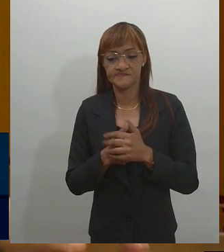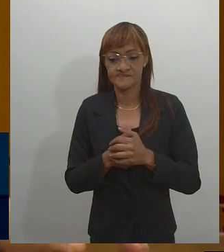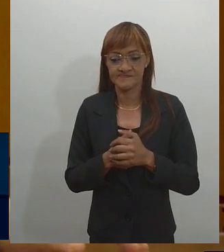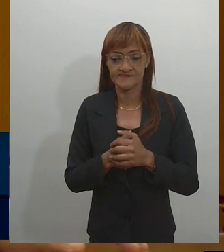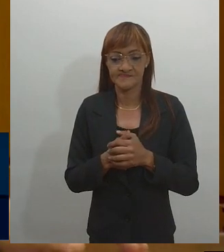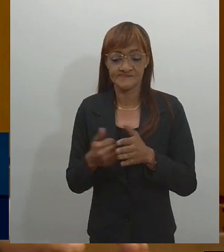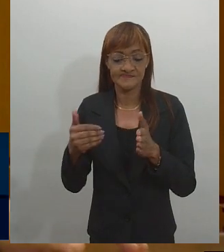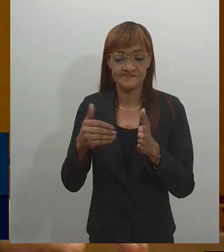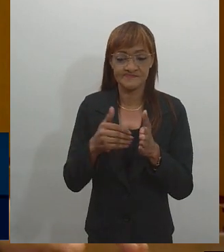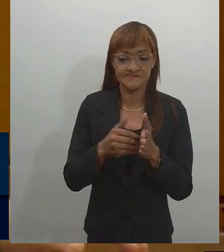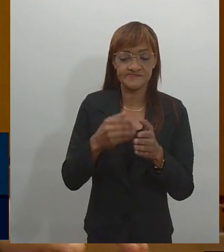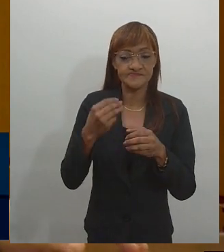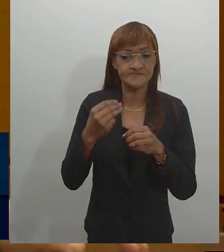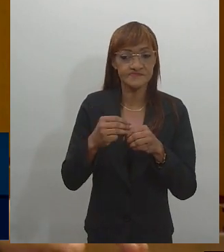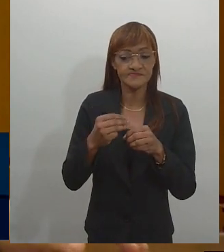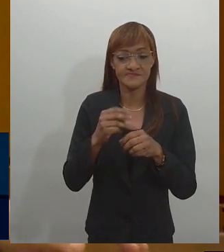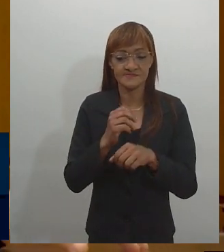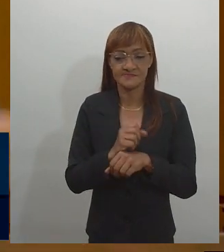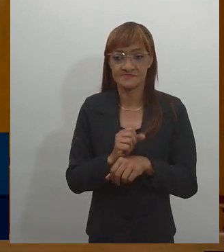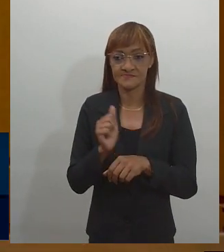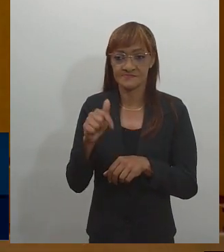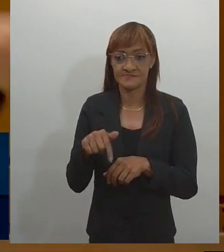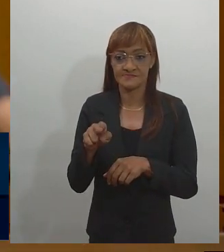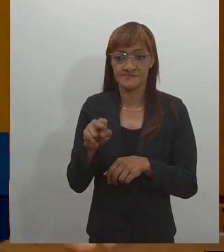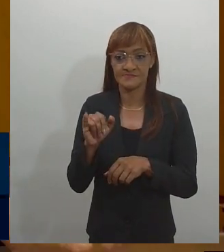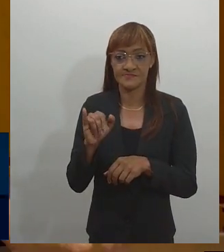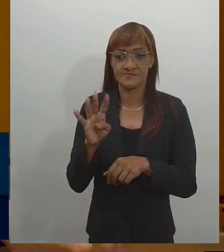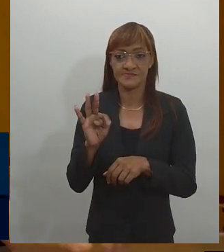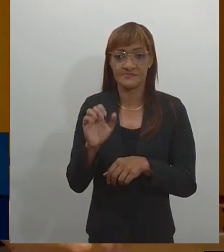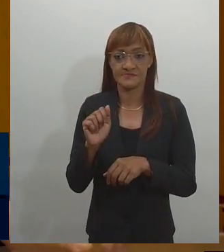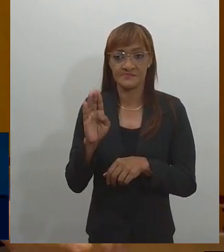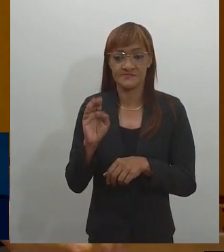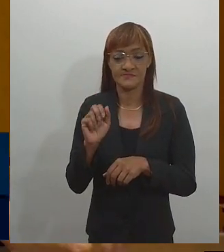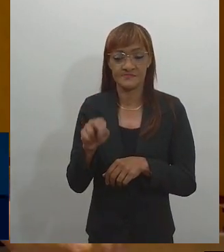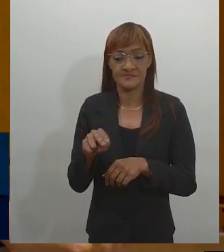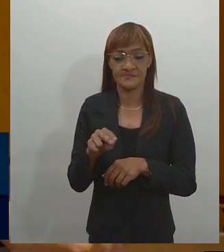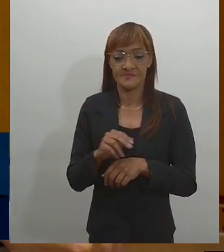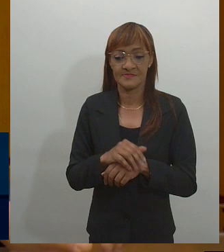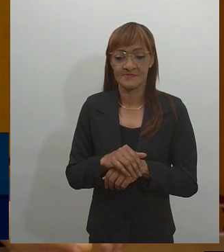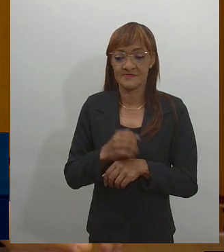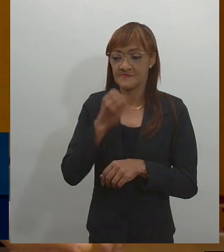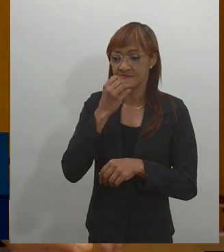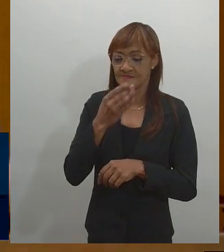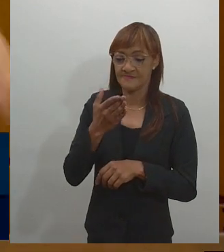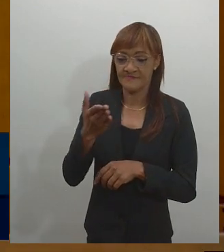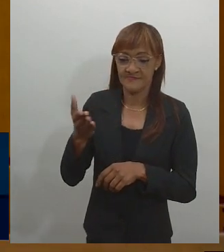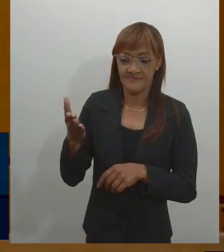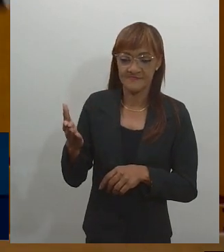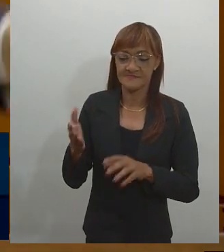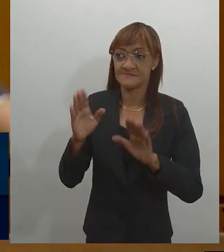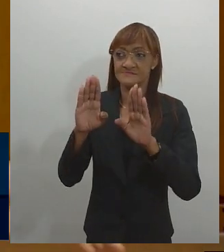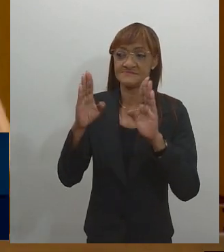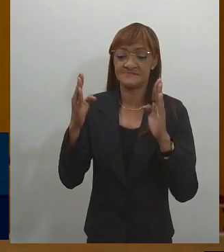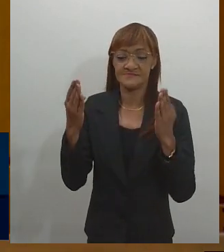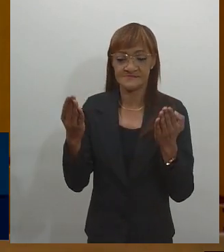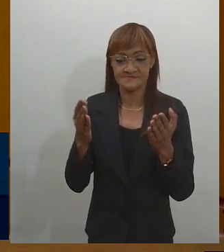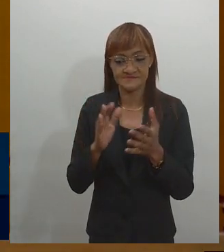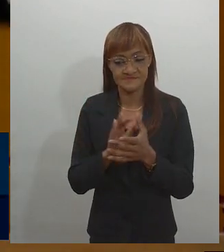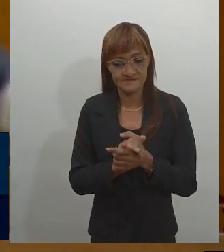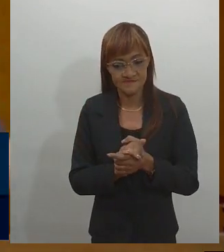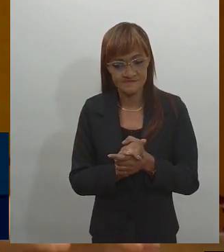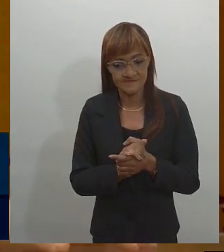acompanhei minha querida deputada Lidiane Luciano com seu esposo fazendo uma grande festa na Aquidaban, Festa dos Caminhoneiros passaram,